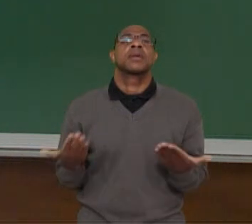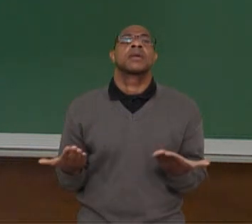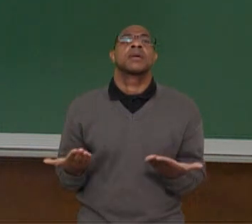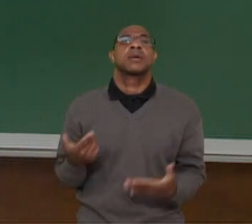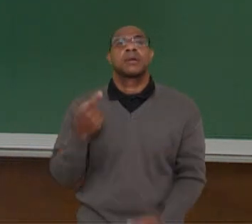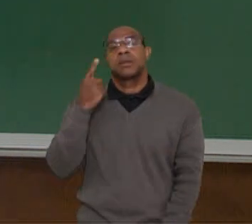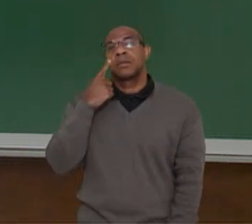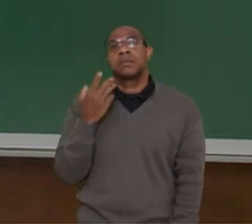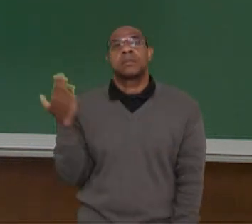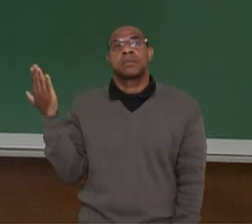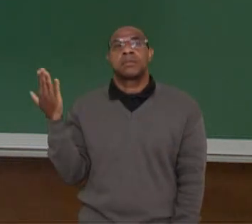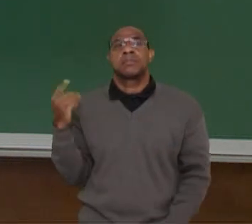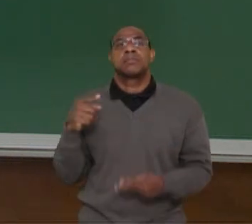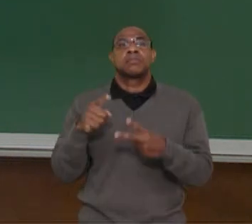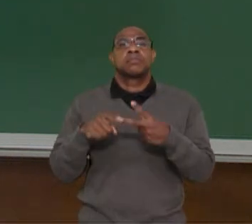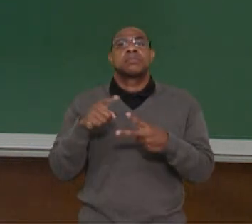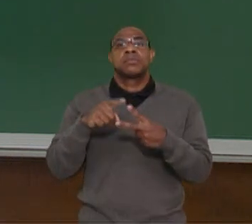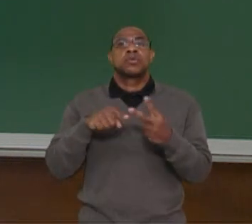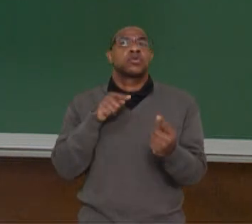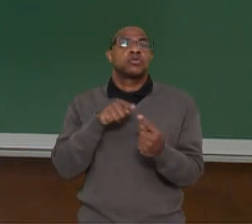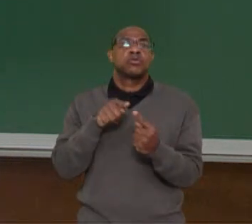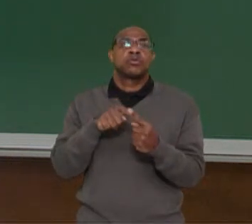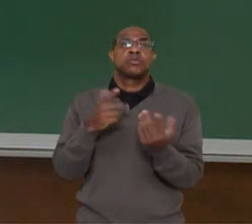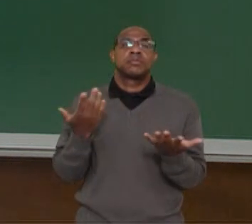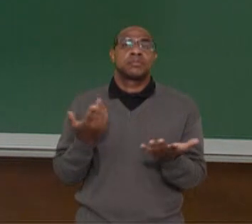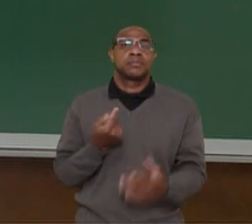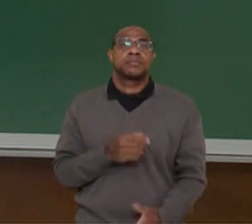Aqui é a segunda maneira, né, que eu já tinha comentado com vocês.